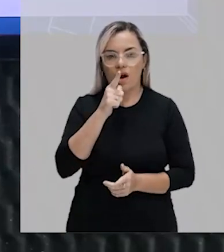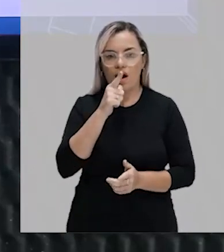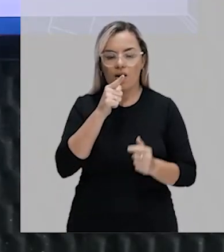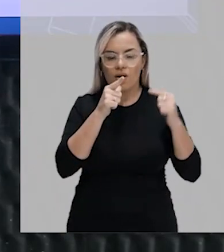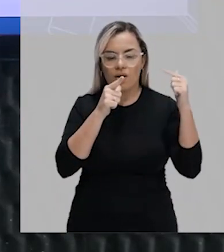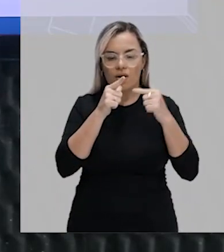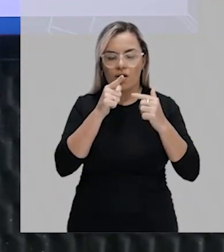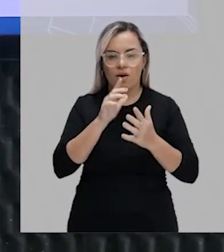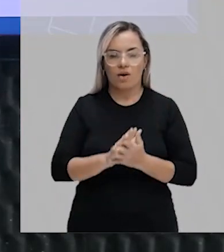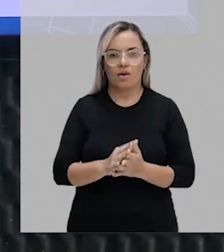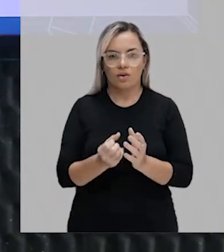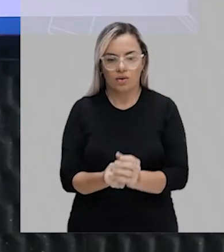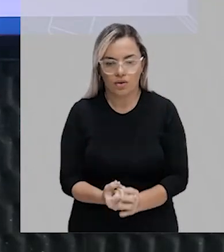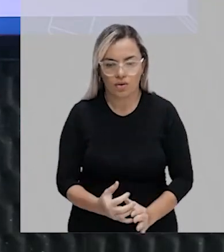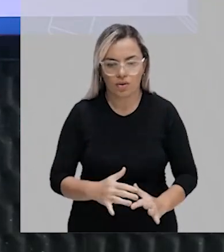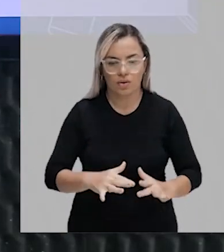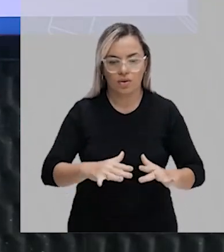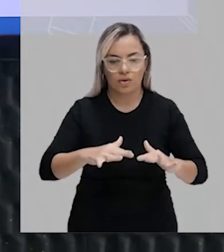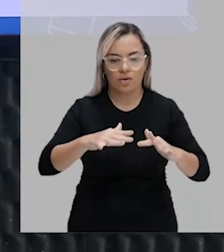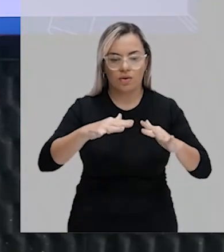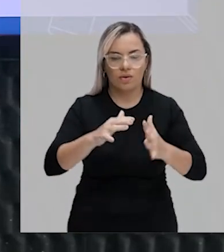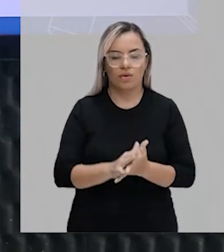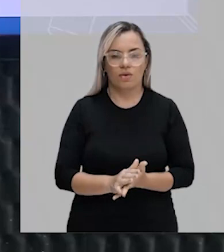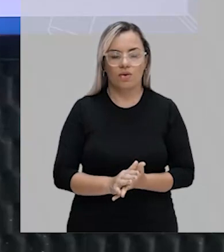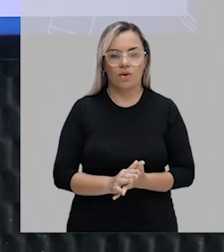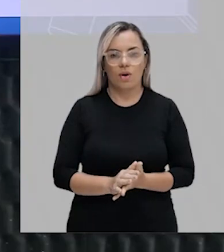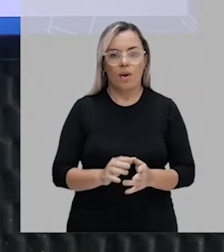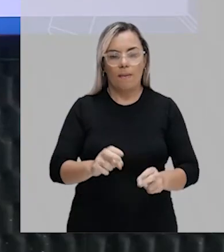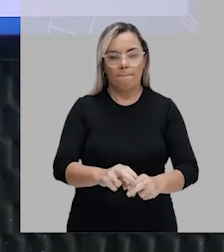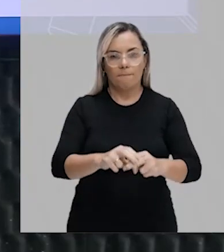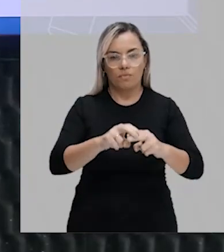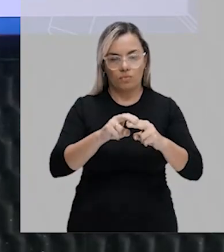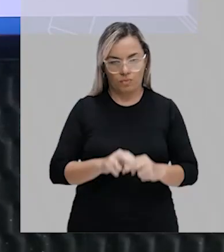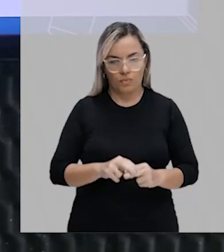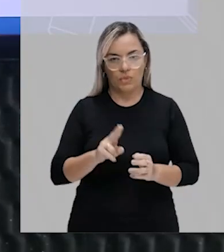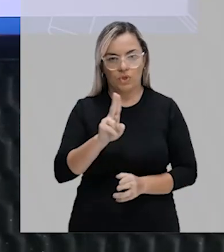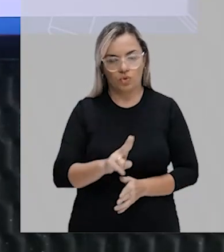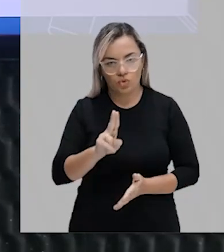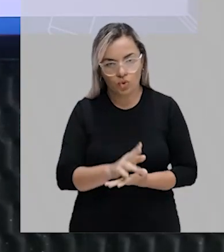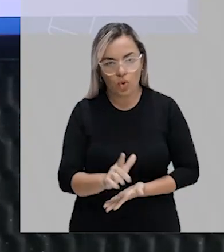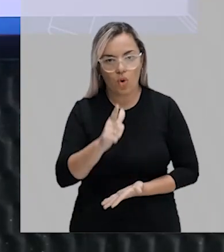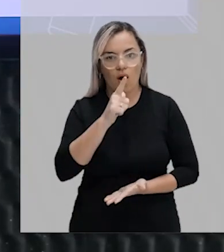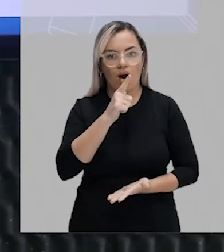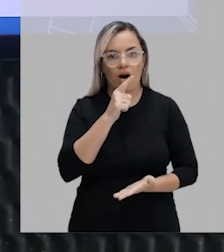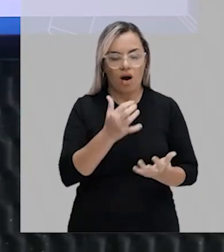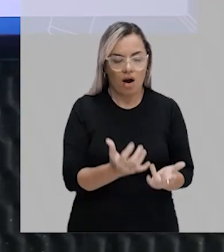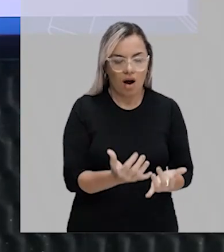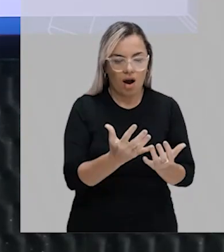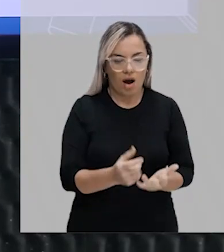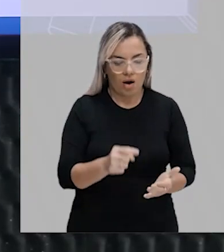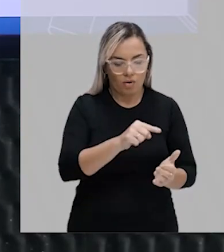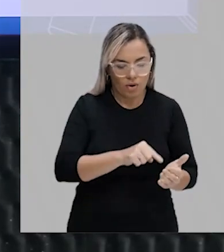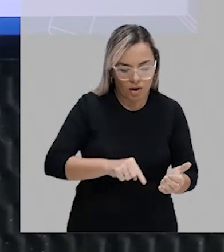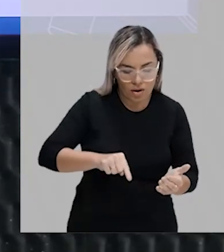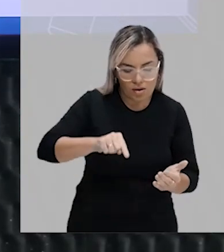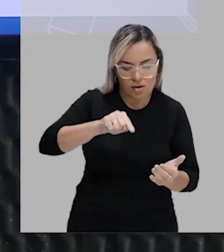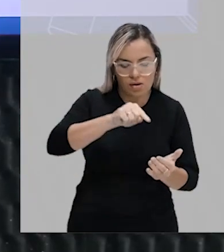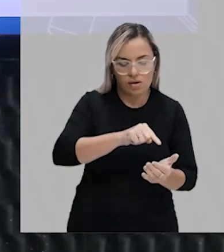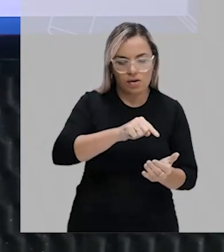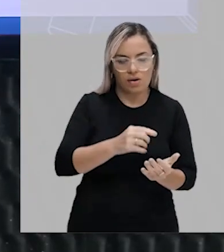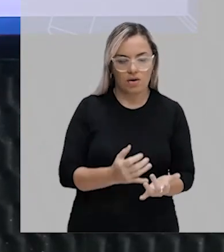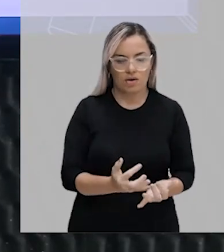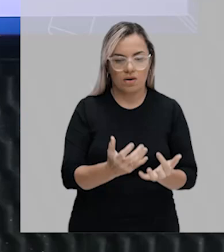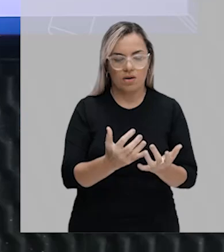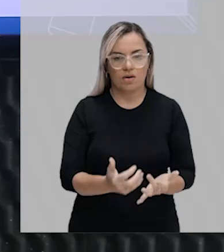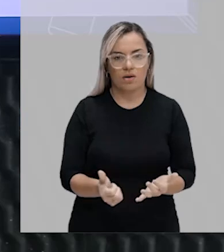água aqui para ser aquecida, certo? Então, acontecia aqui o aquecimento da água.